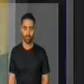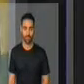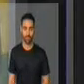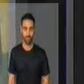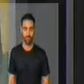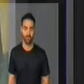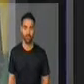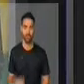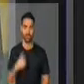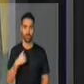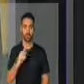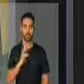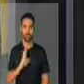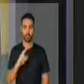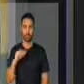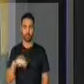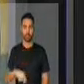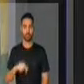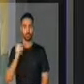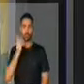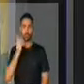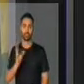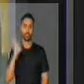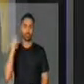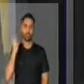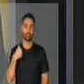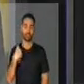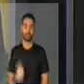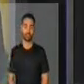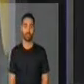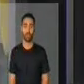nesta casa, representando o povo paraibano, e